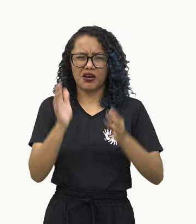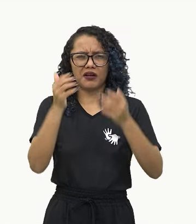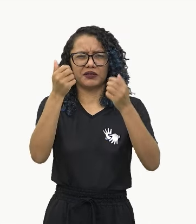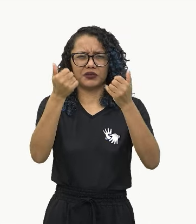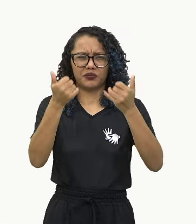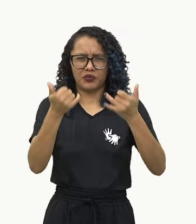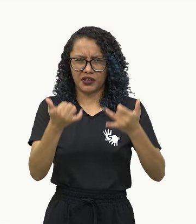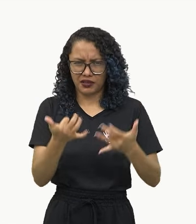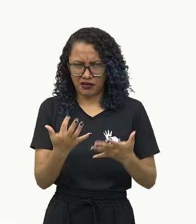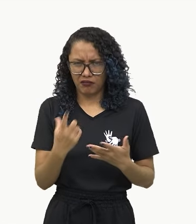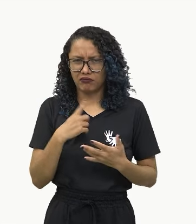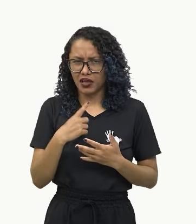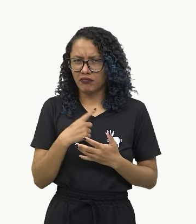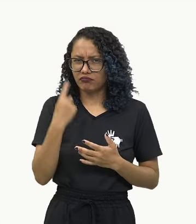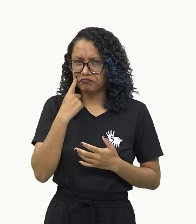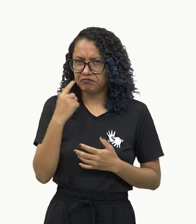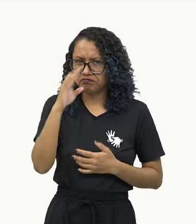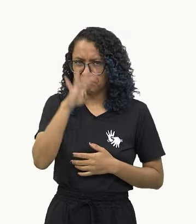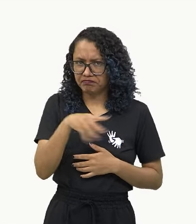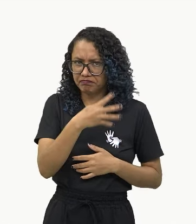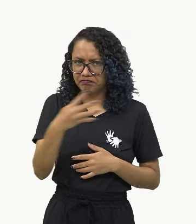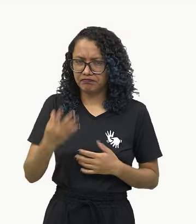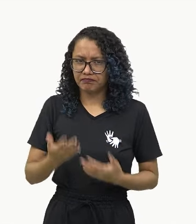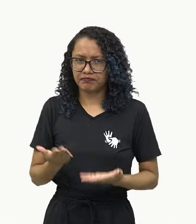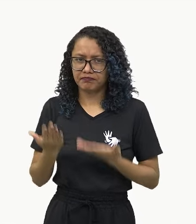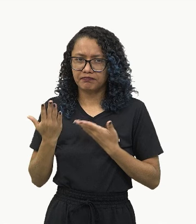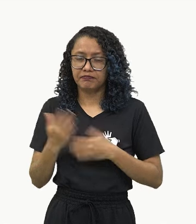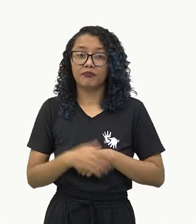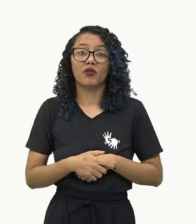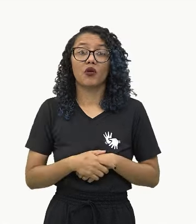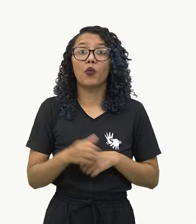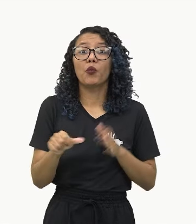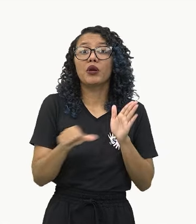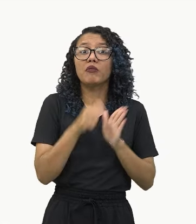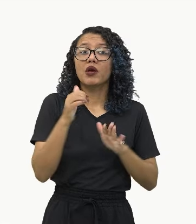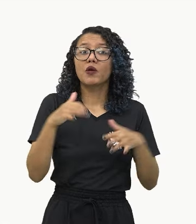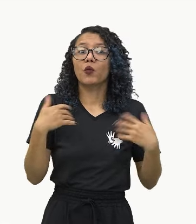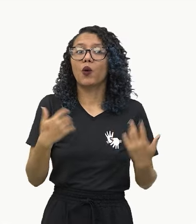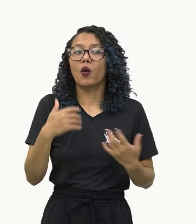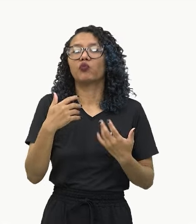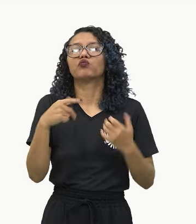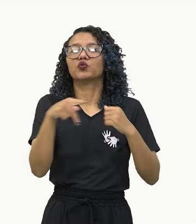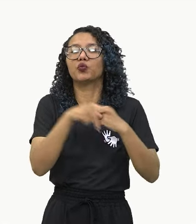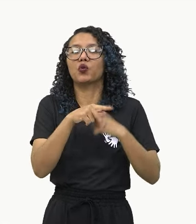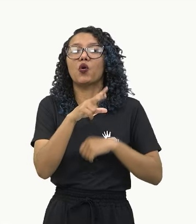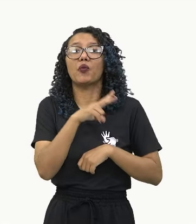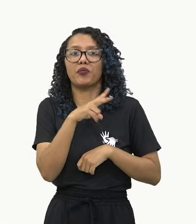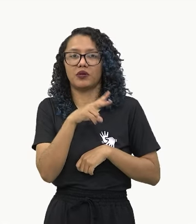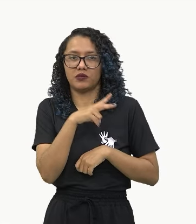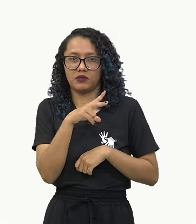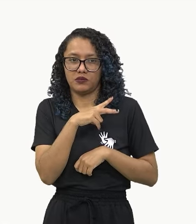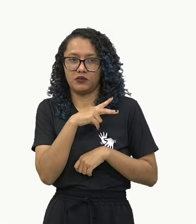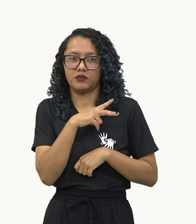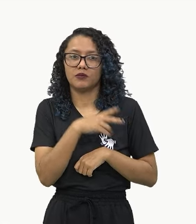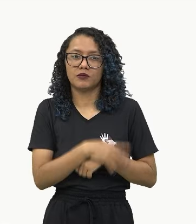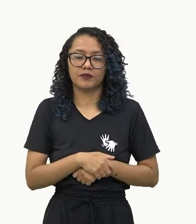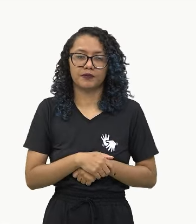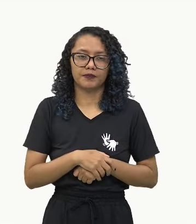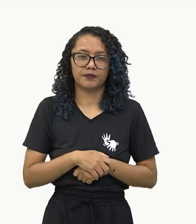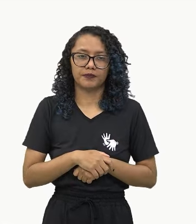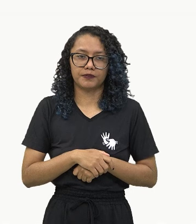acabou de conversar. Pronombres personales. Então, aqui, né, lembrando, quando a gente fala de verbo,